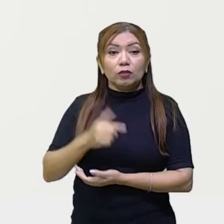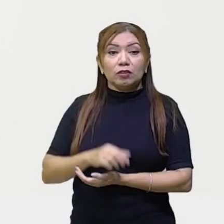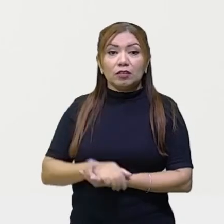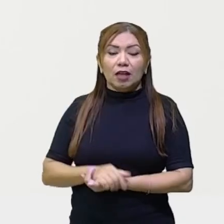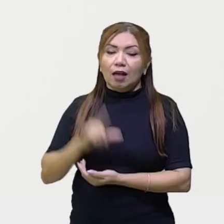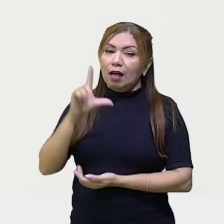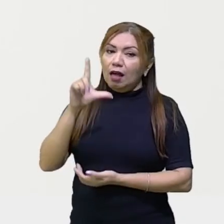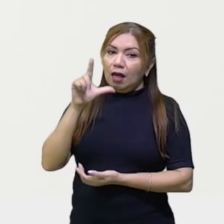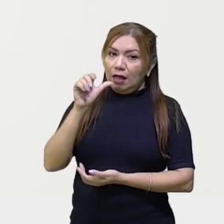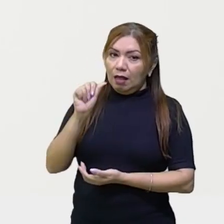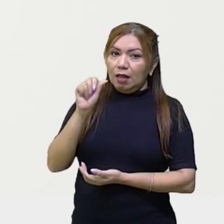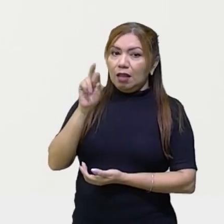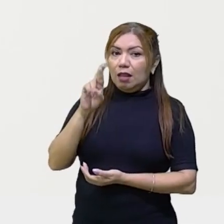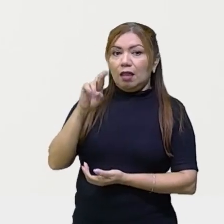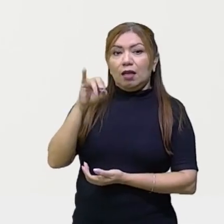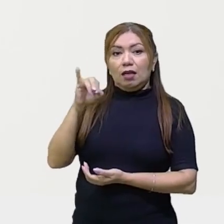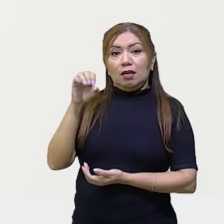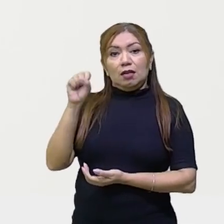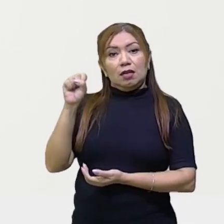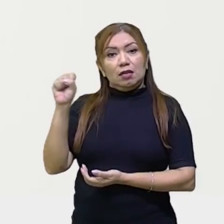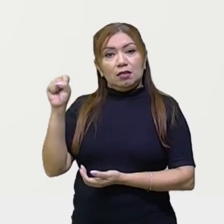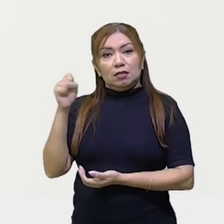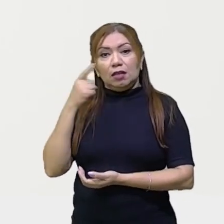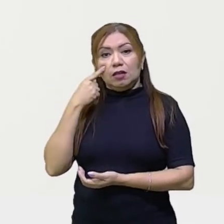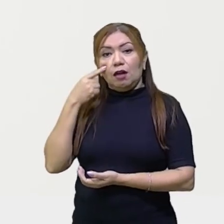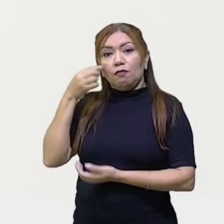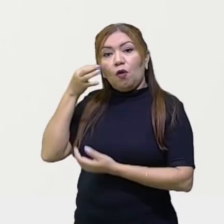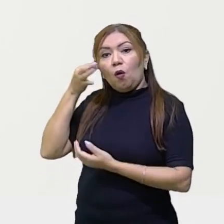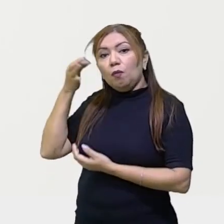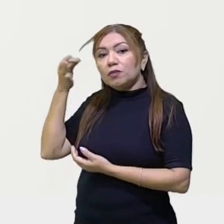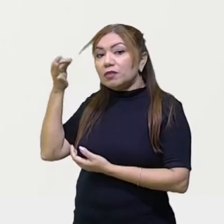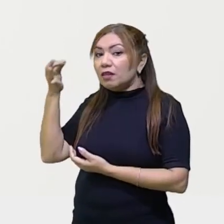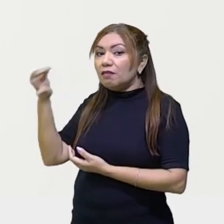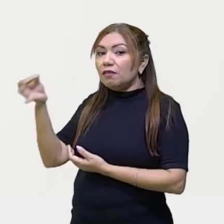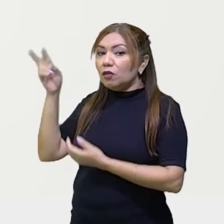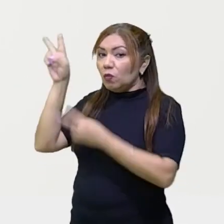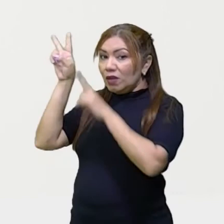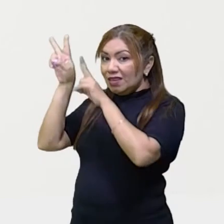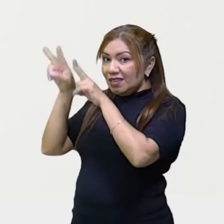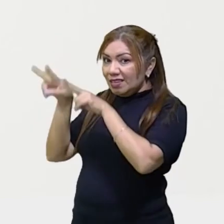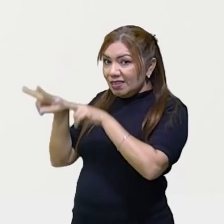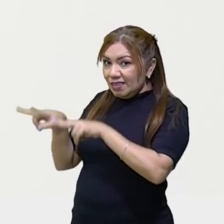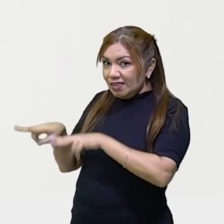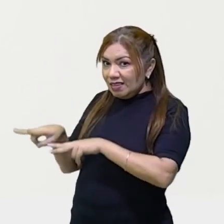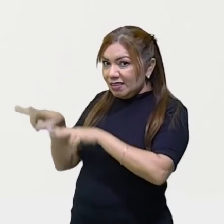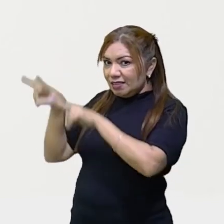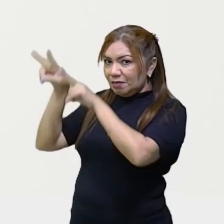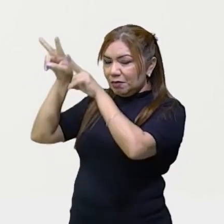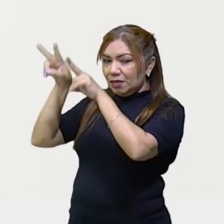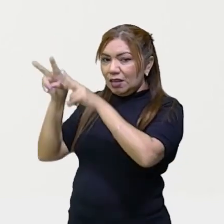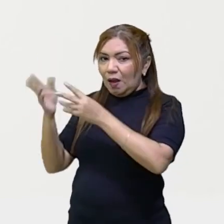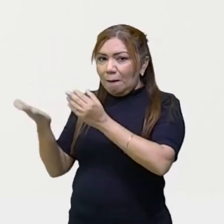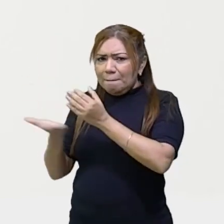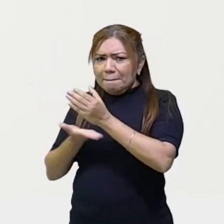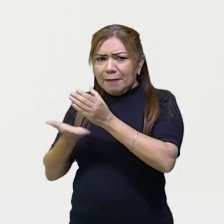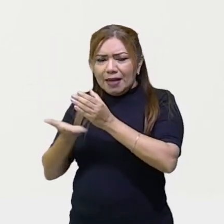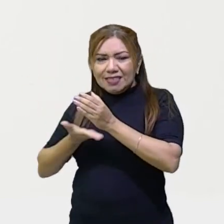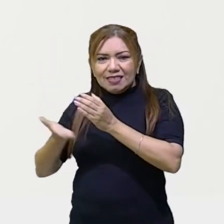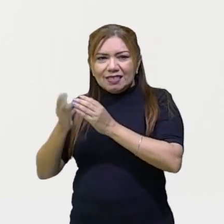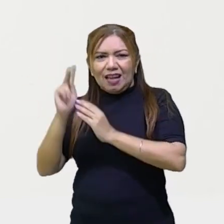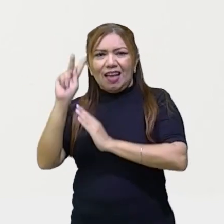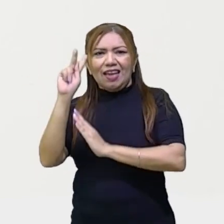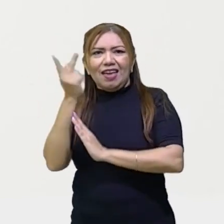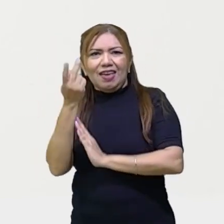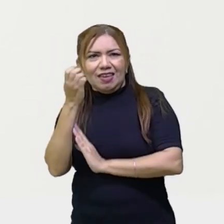a Larissa estava observando um prisma de base hexagonal e chegou à